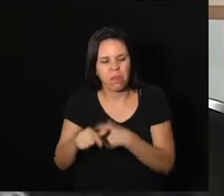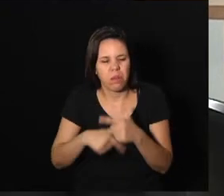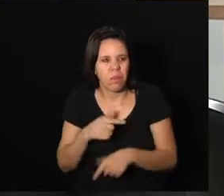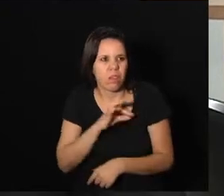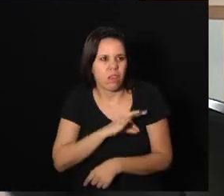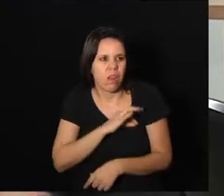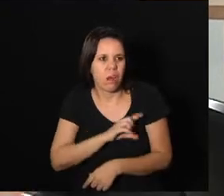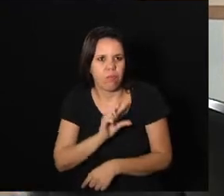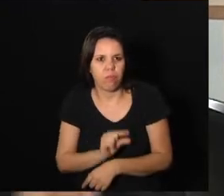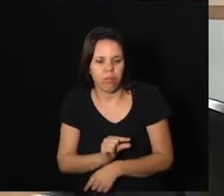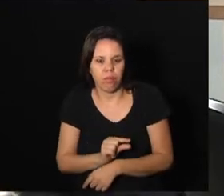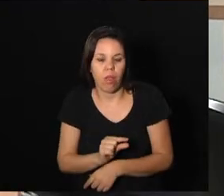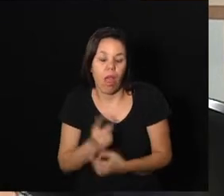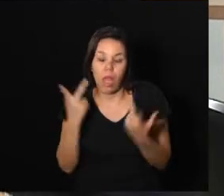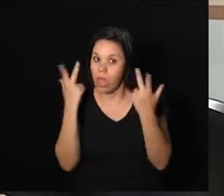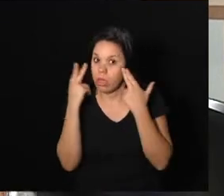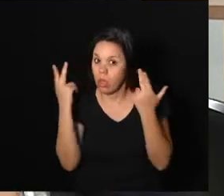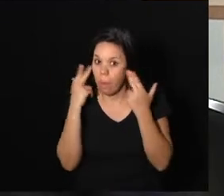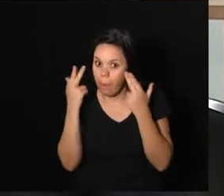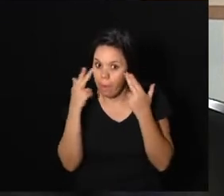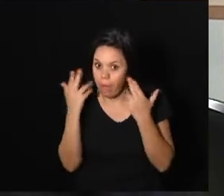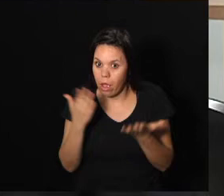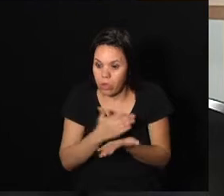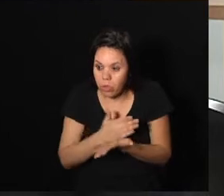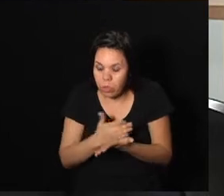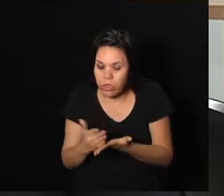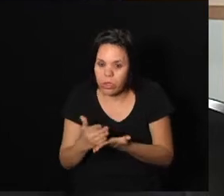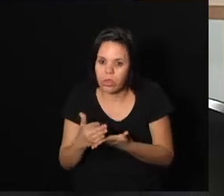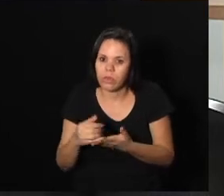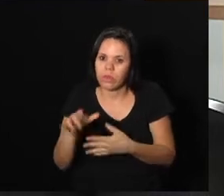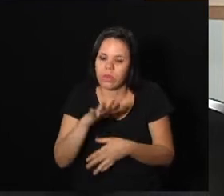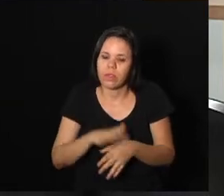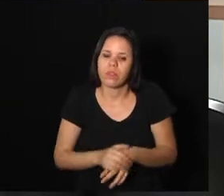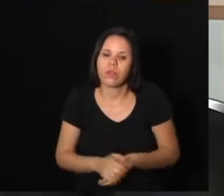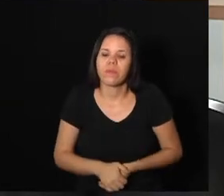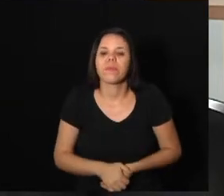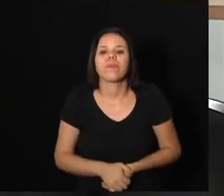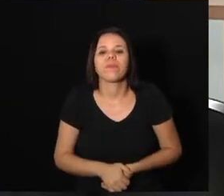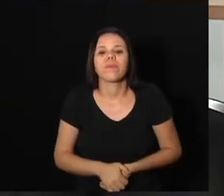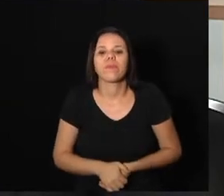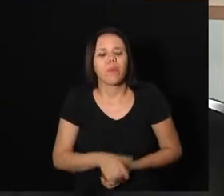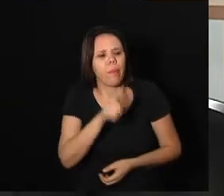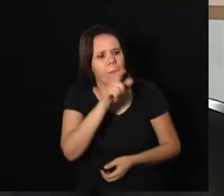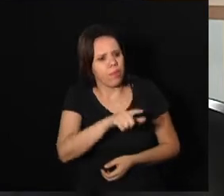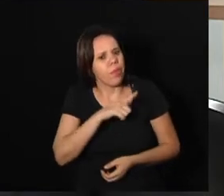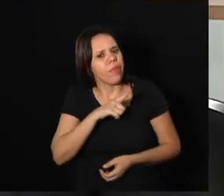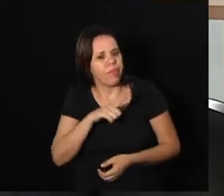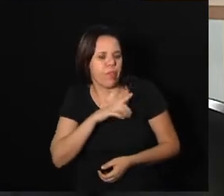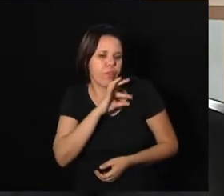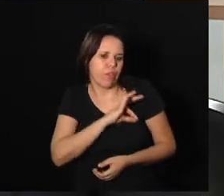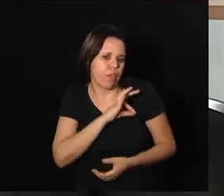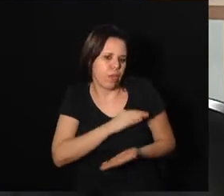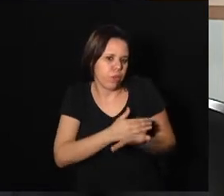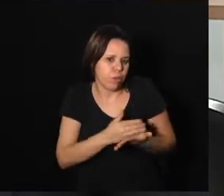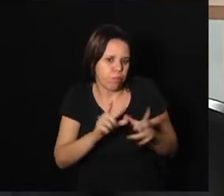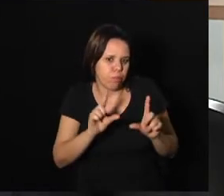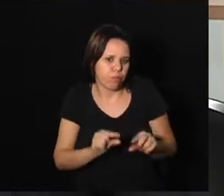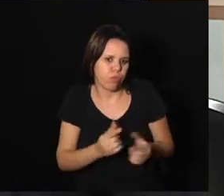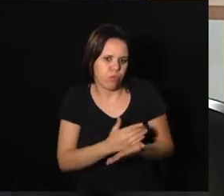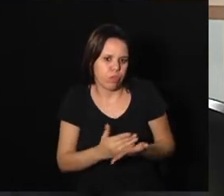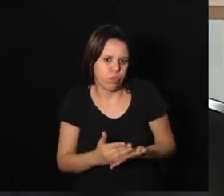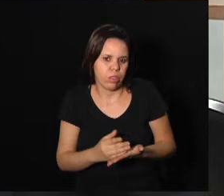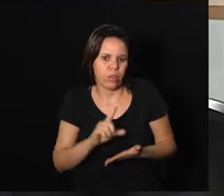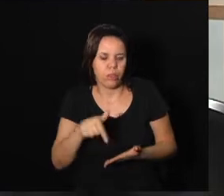que é meio comum mesmo, eu acho que na maioria esmagadora, com raríssimas exceções, a pessoa tem um salário mais baixo de início. E aí os